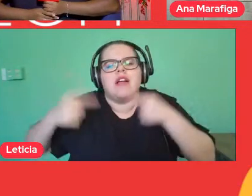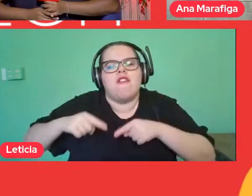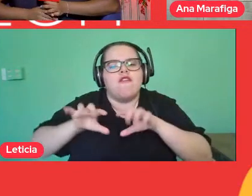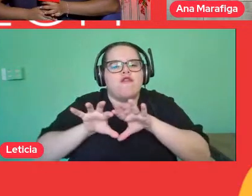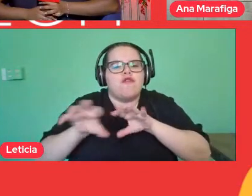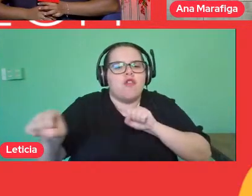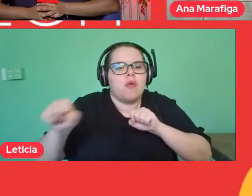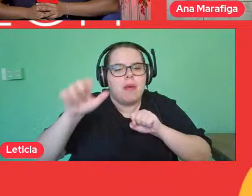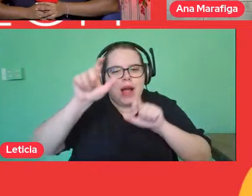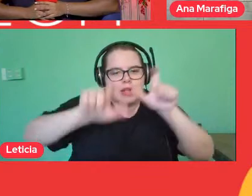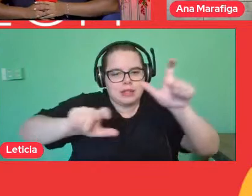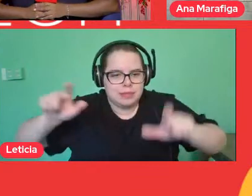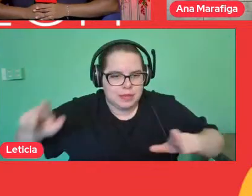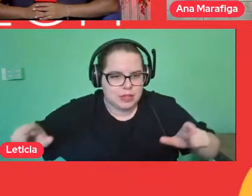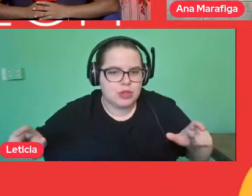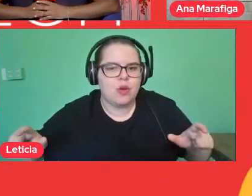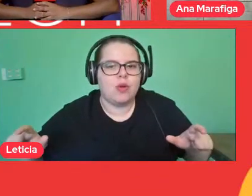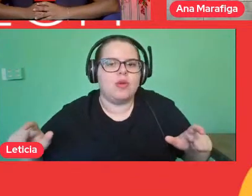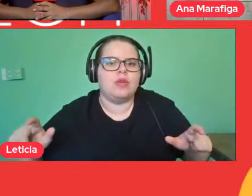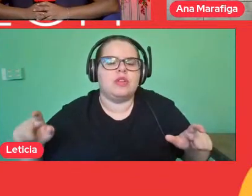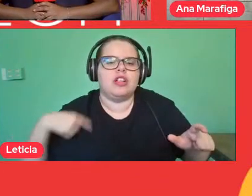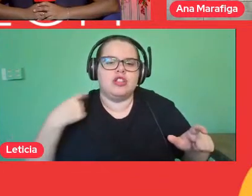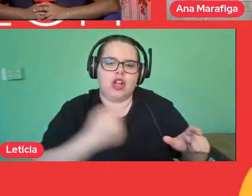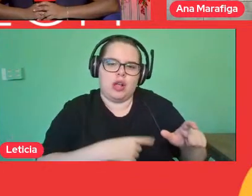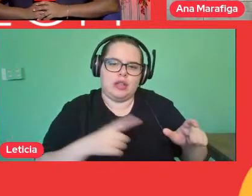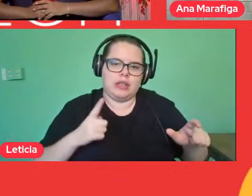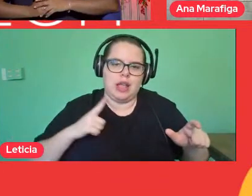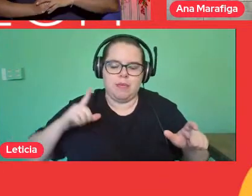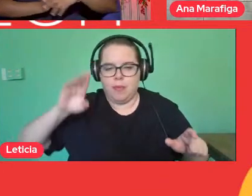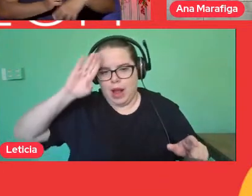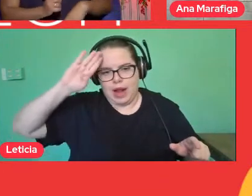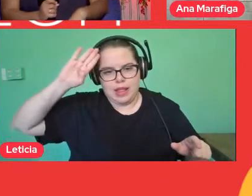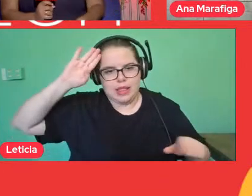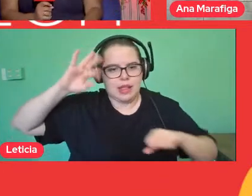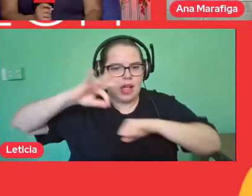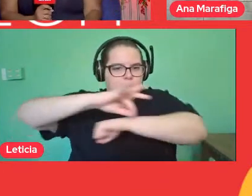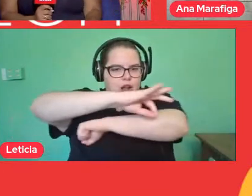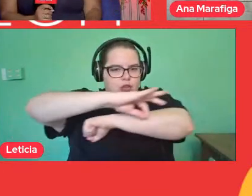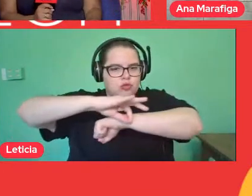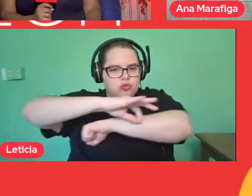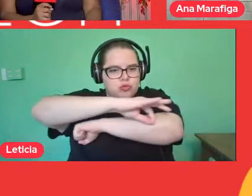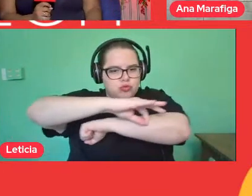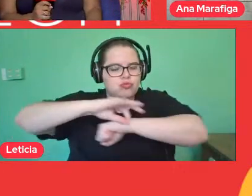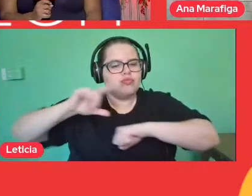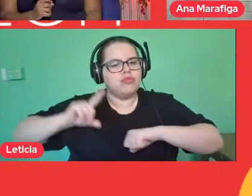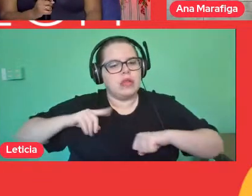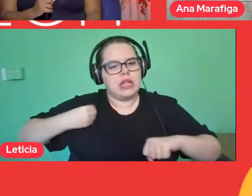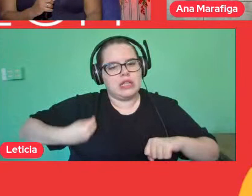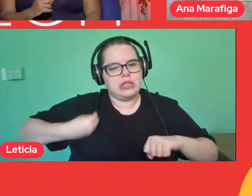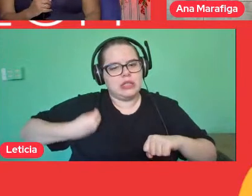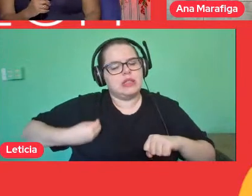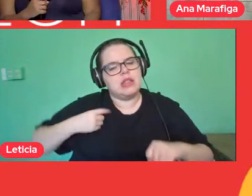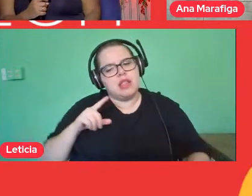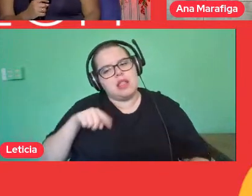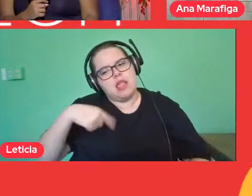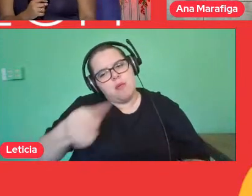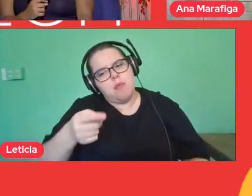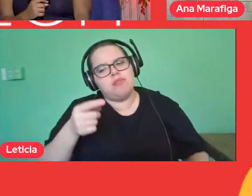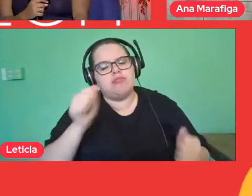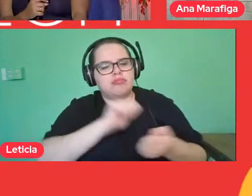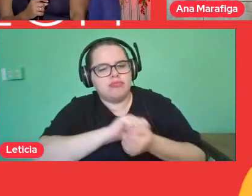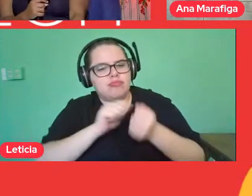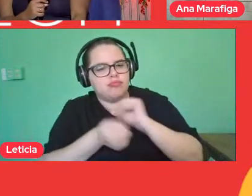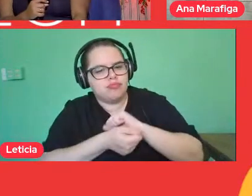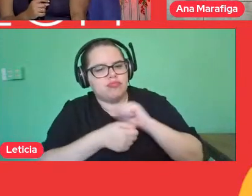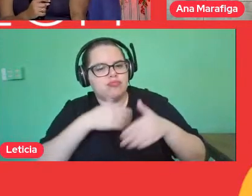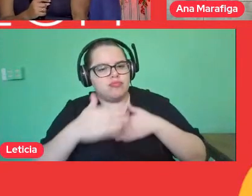as pessoas, né? A gente tem uma academia de arquitetura interna que ela existe faz muito tempo, depois ela foi se